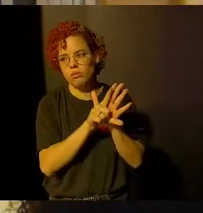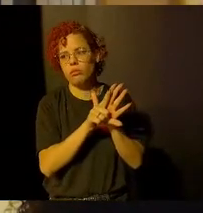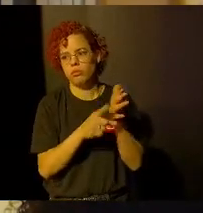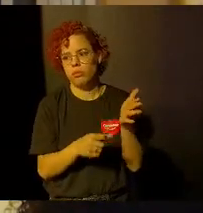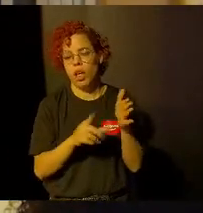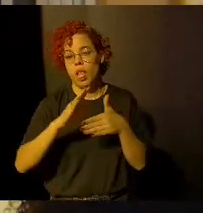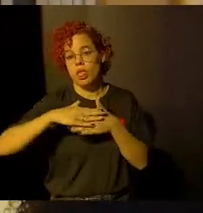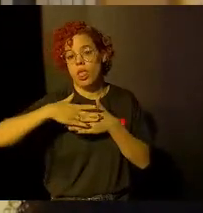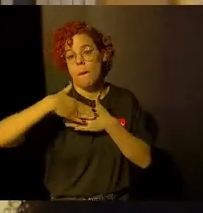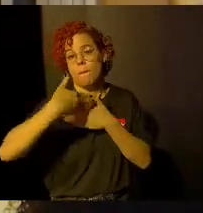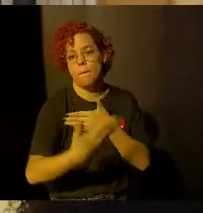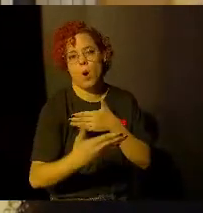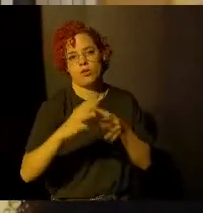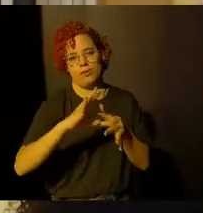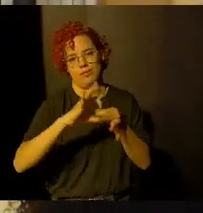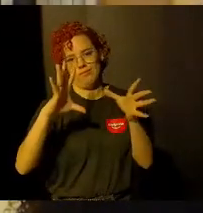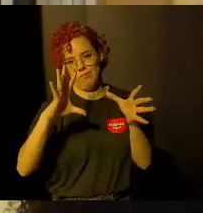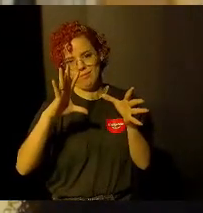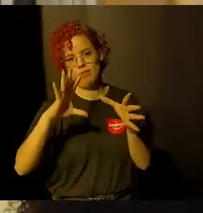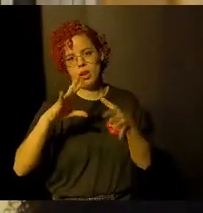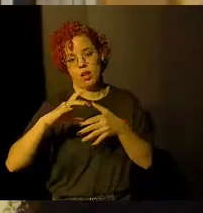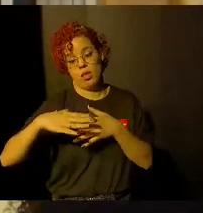temos hoje